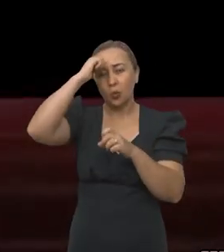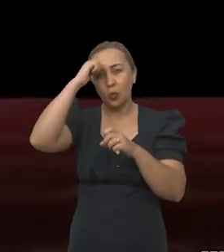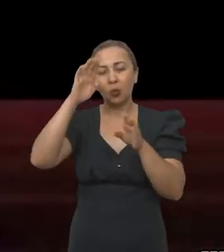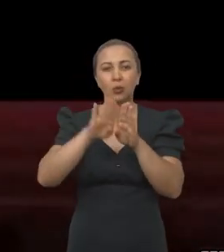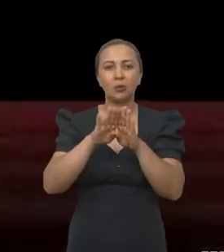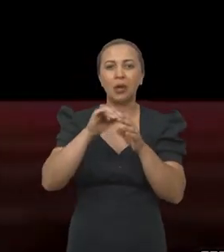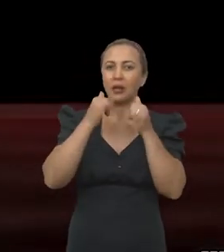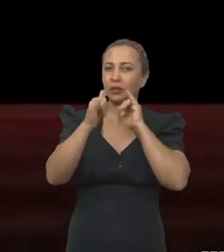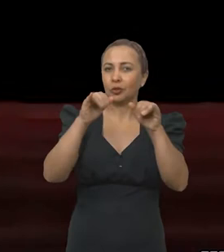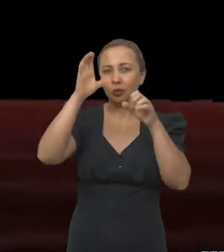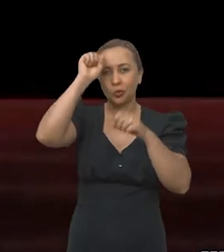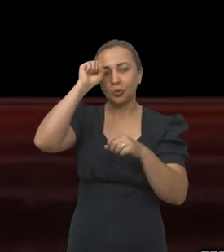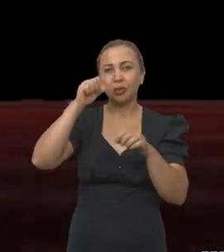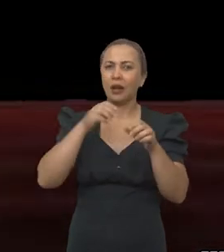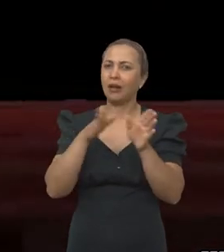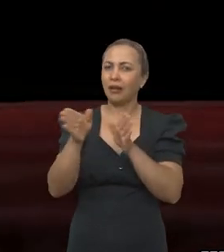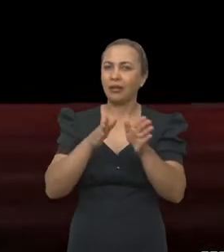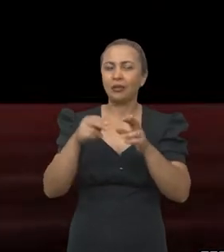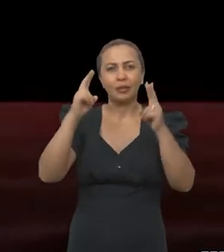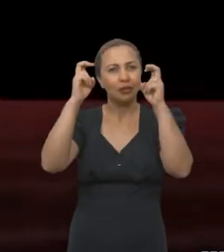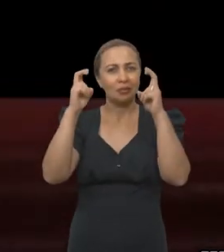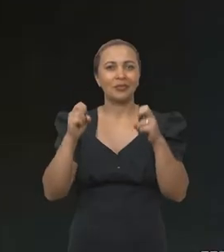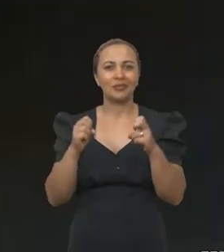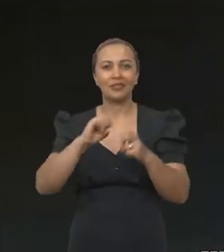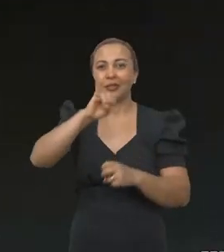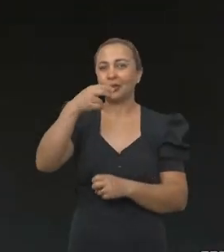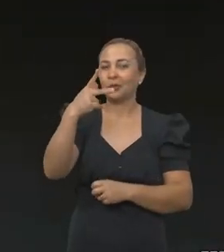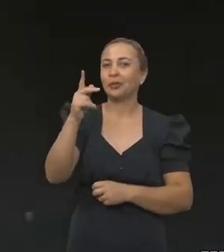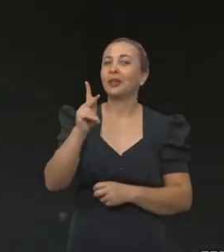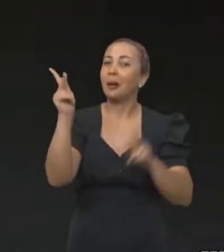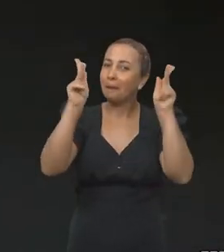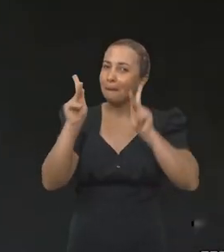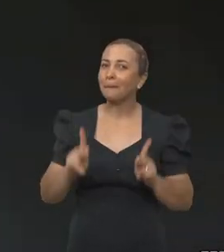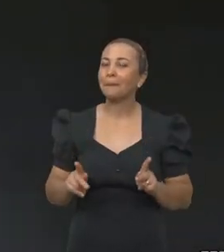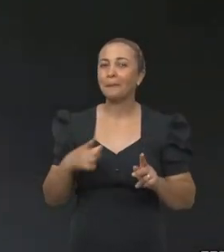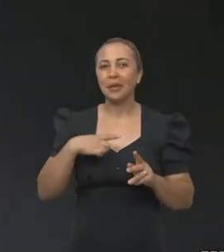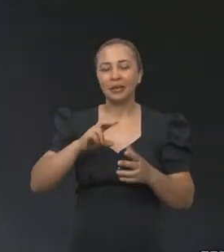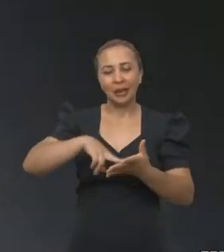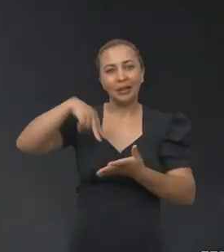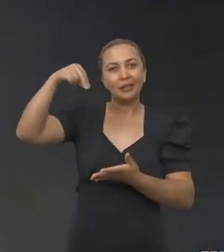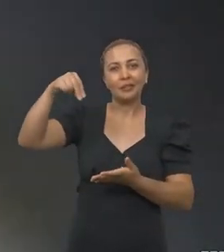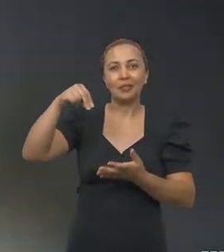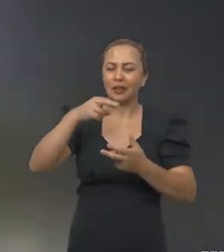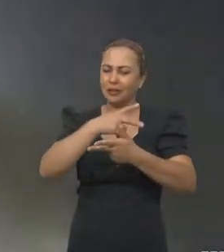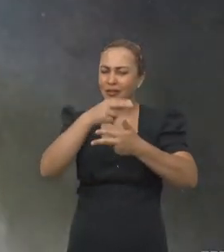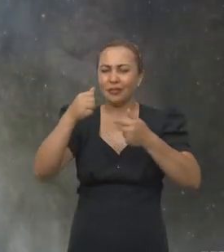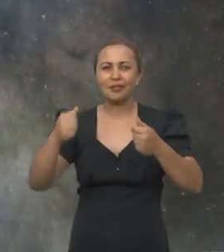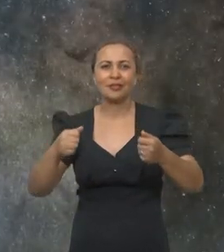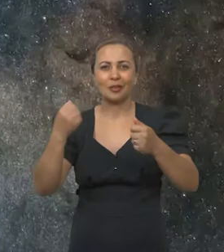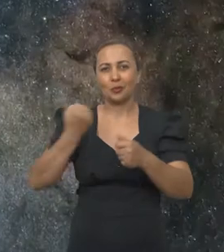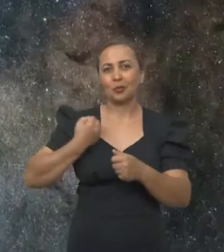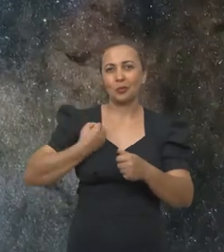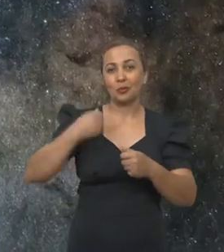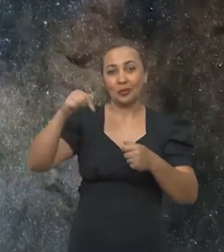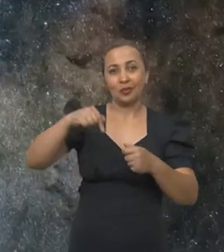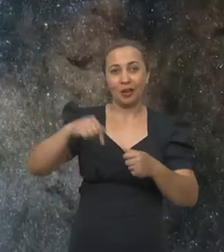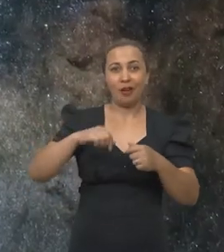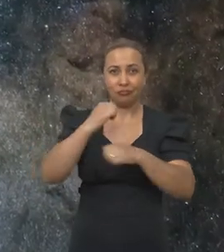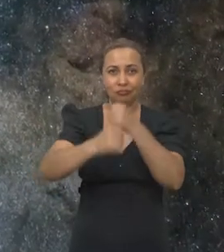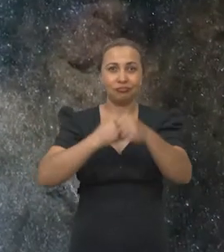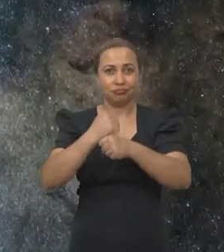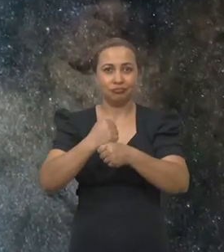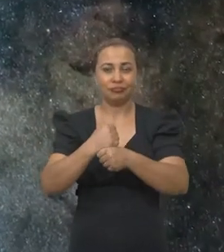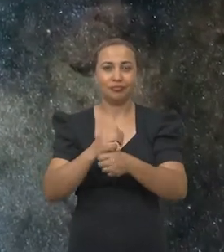escura dentre diversos outros temas cuja a paz promete ter um dos principais a levantamentos de dados astrofísicos e